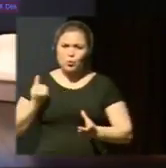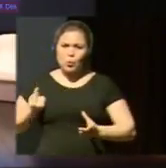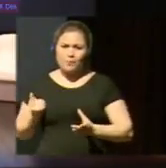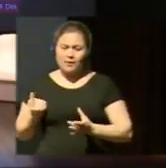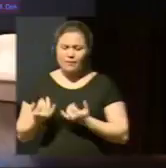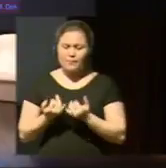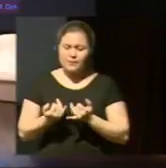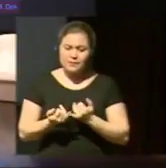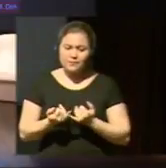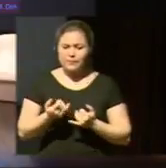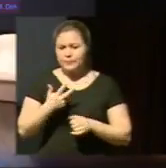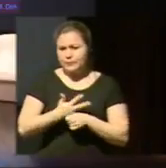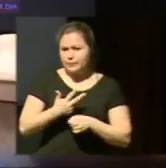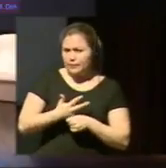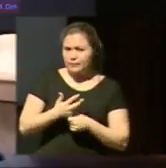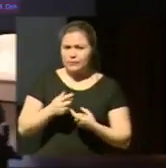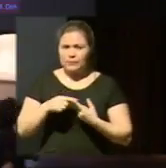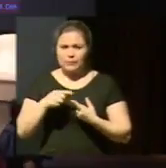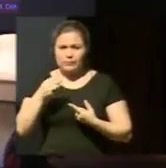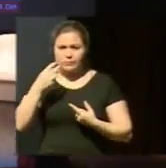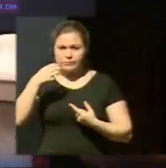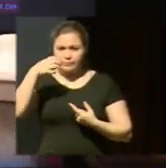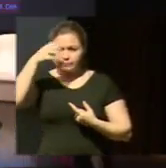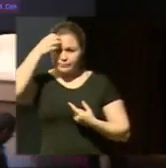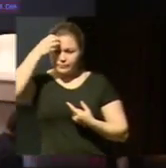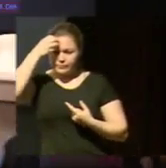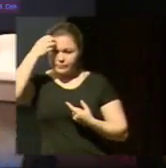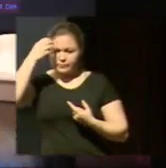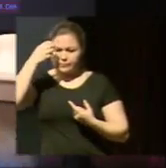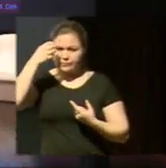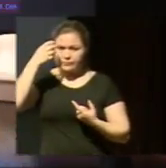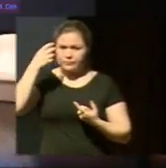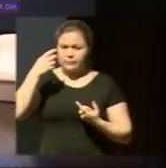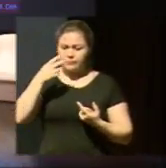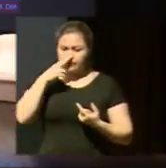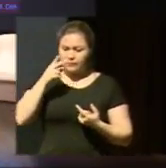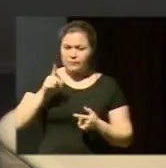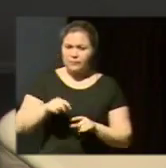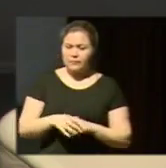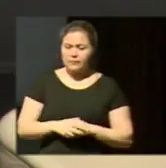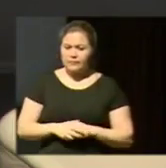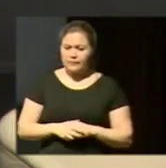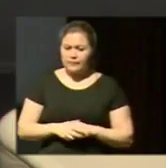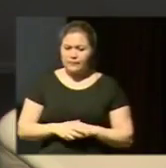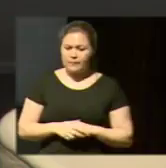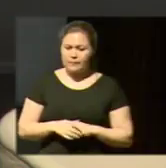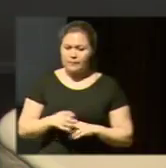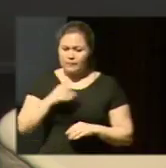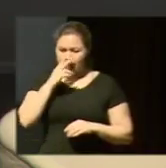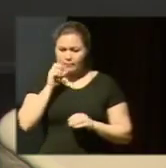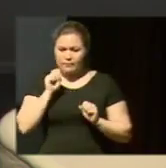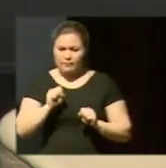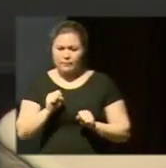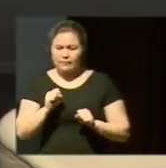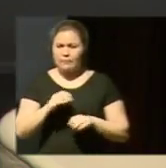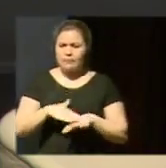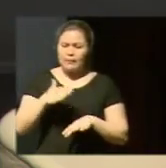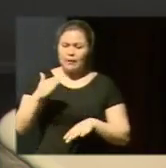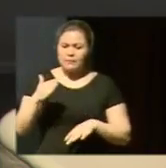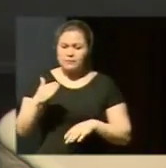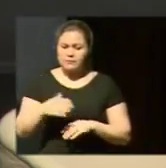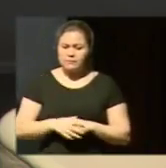exemplo, idosos com demência, hoje, com smartphone, se pode induzir mais